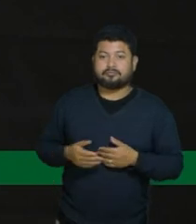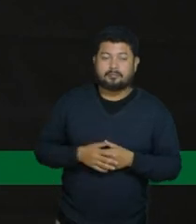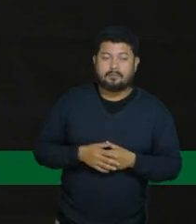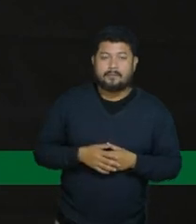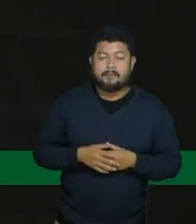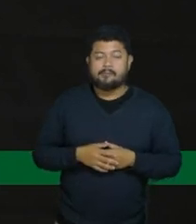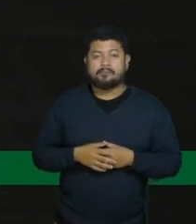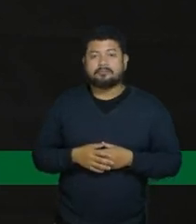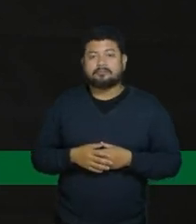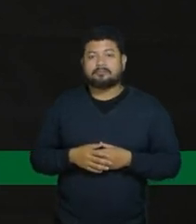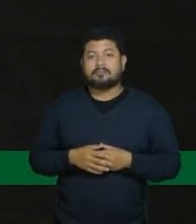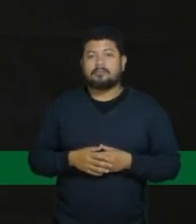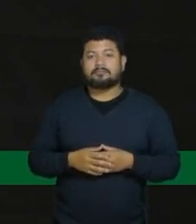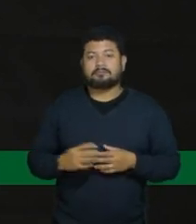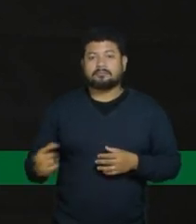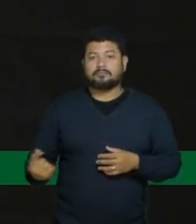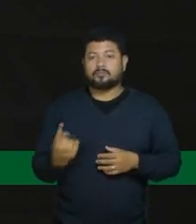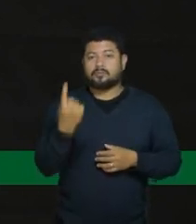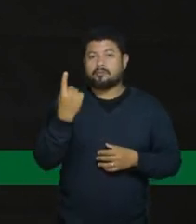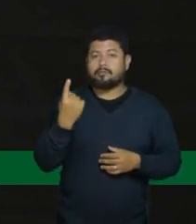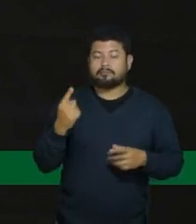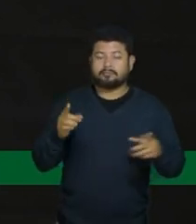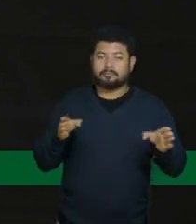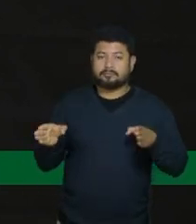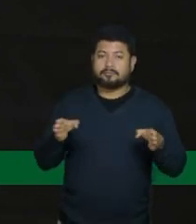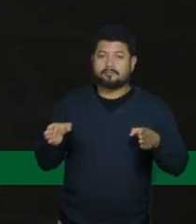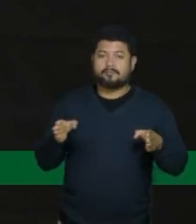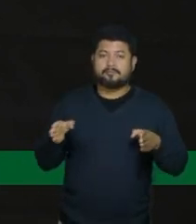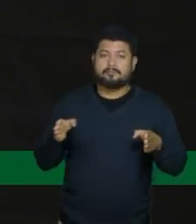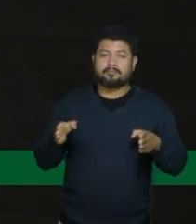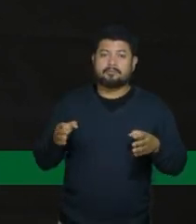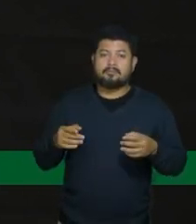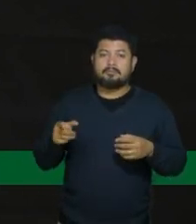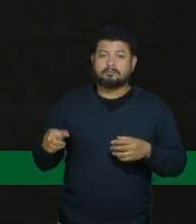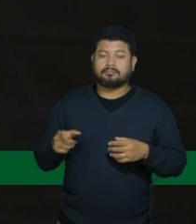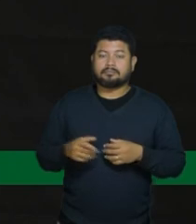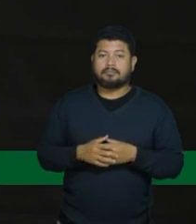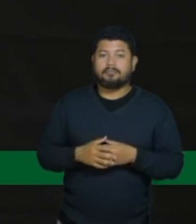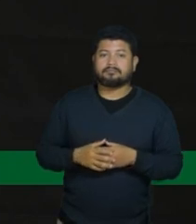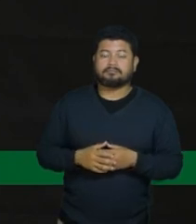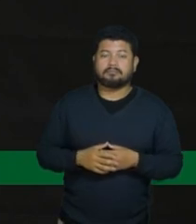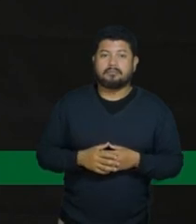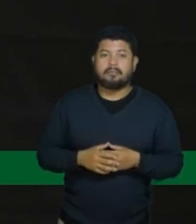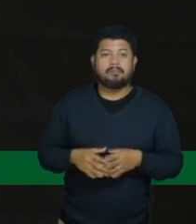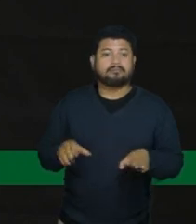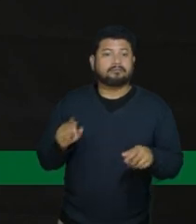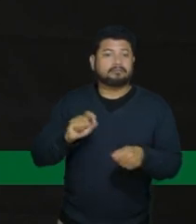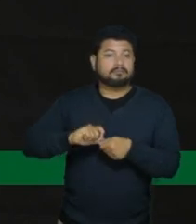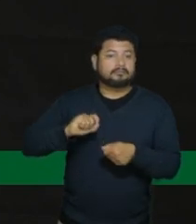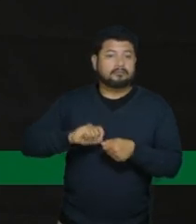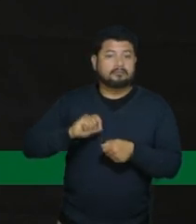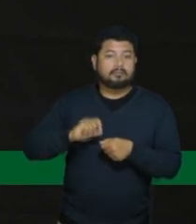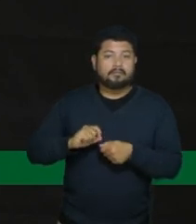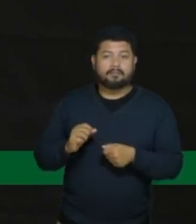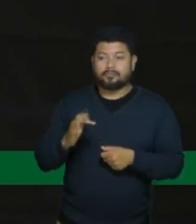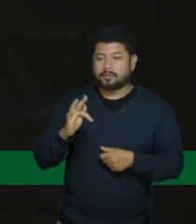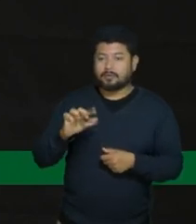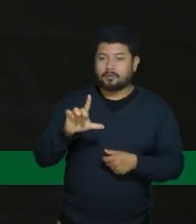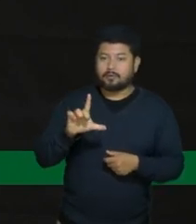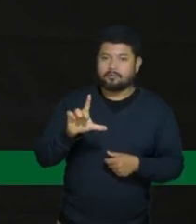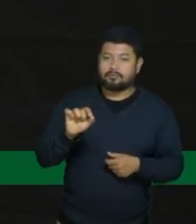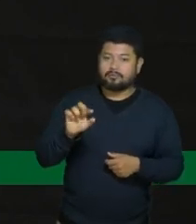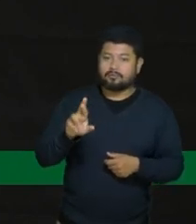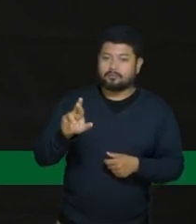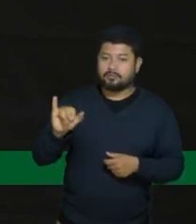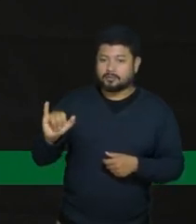Santa Catarina naquele momento, como serviço funerário também. Como fizemos o Florir Joinville,